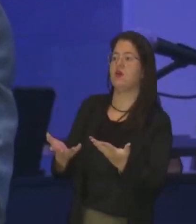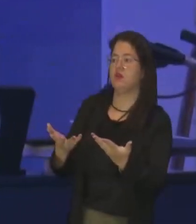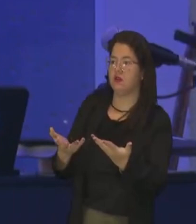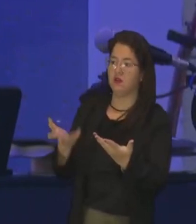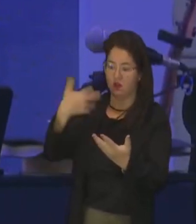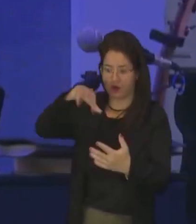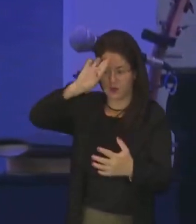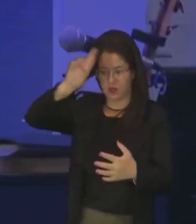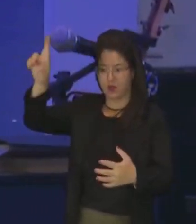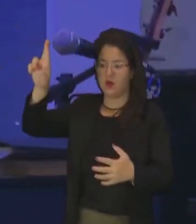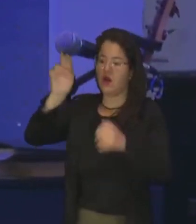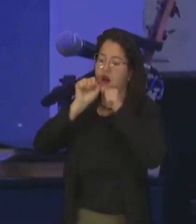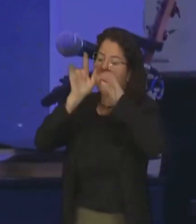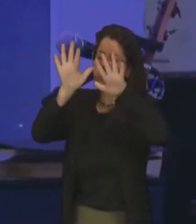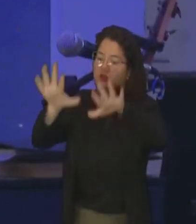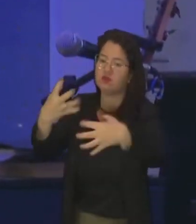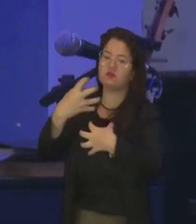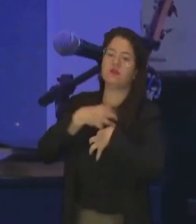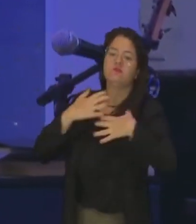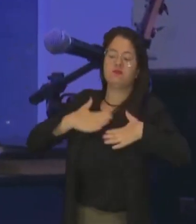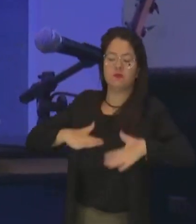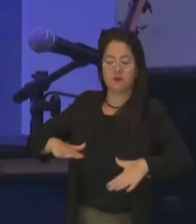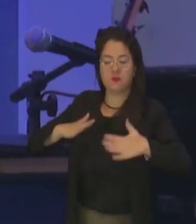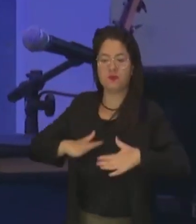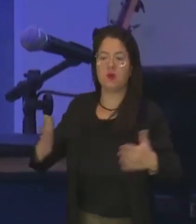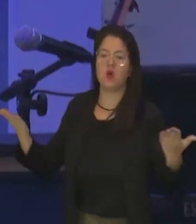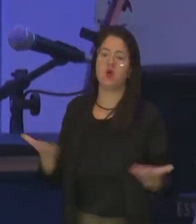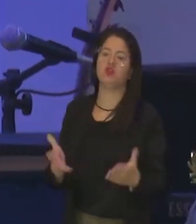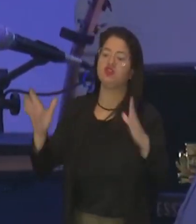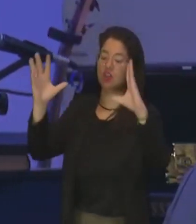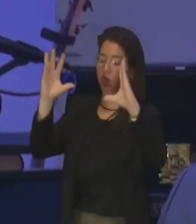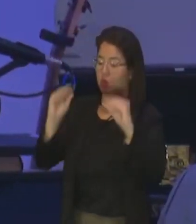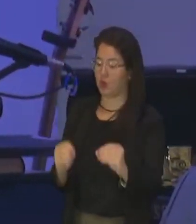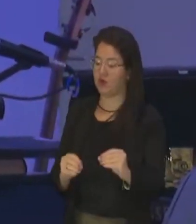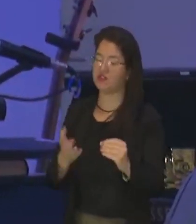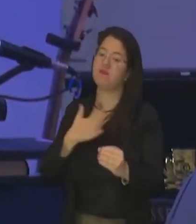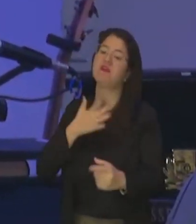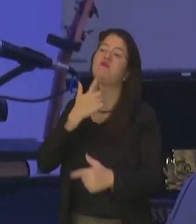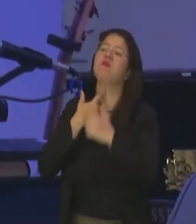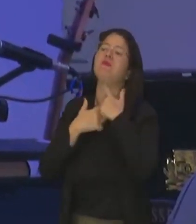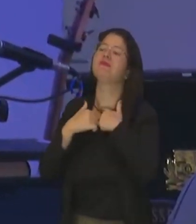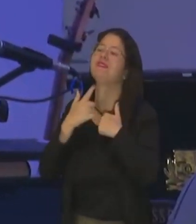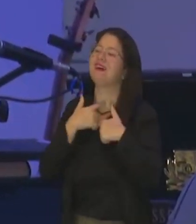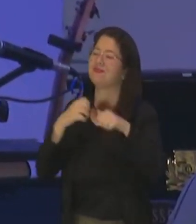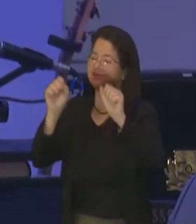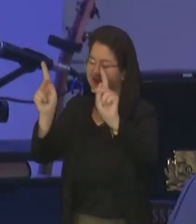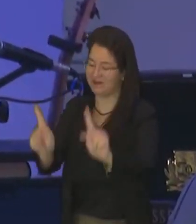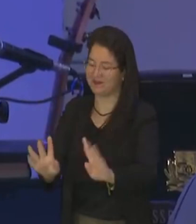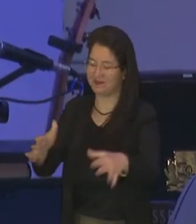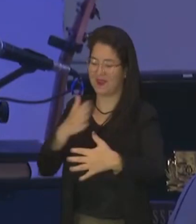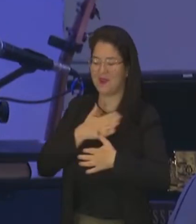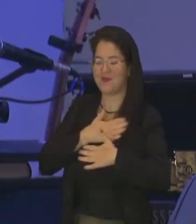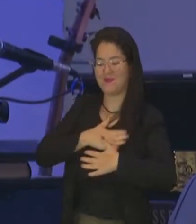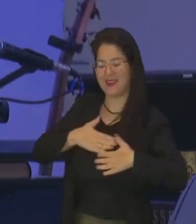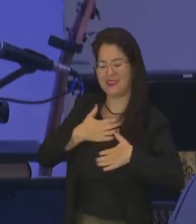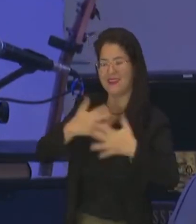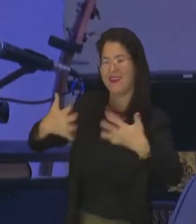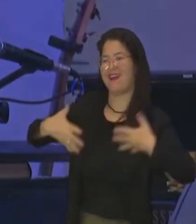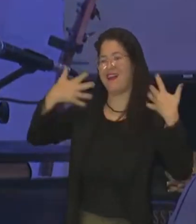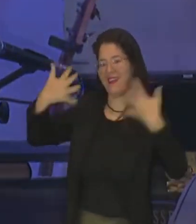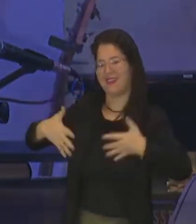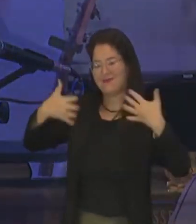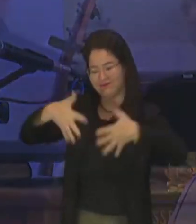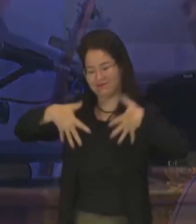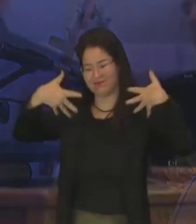bem os nossos corações nessa noite, é a minha vontade, tá bom? É um prazer muito grande, uma alegria estar aqui